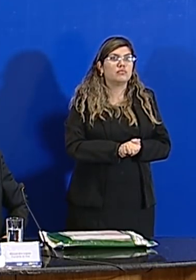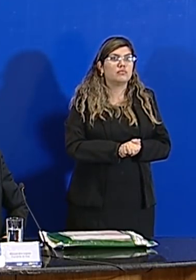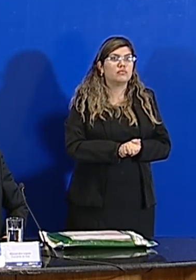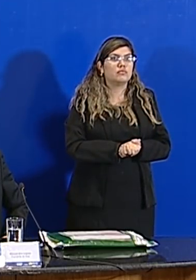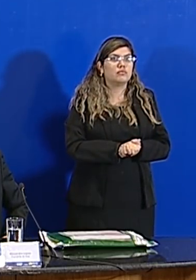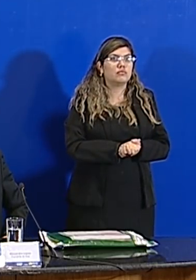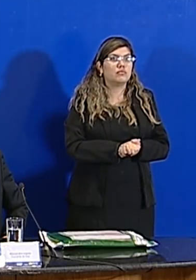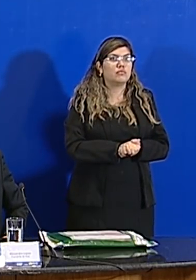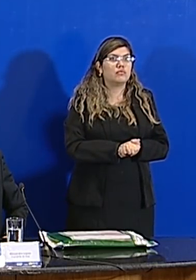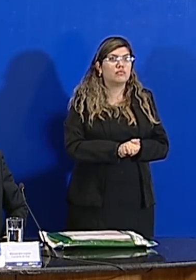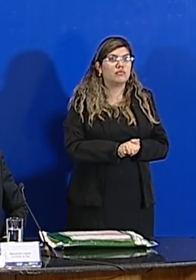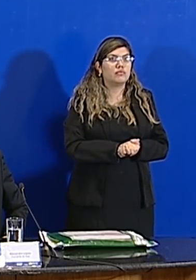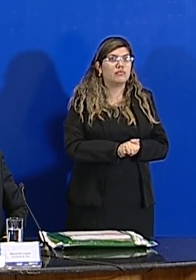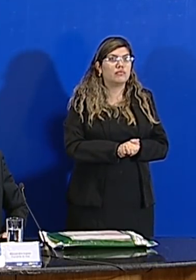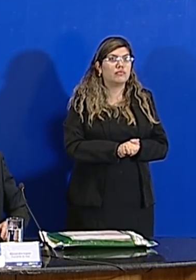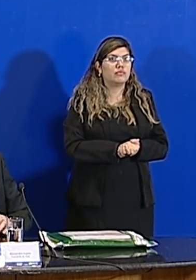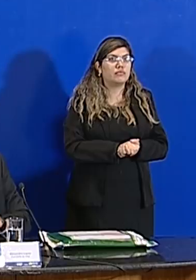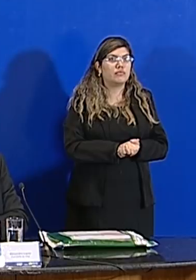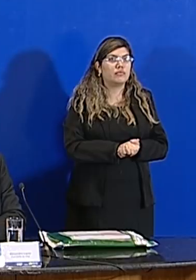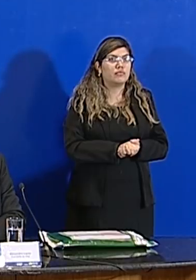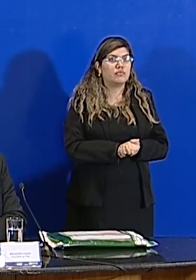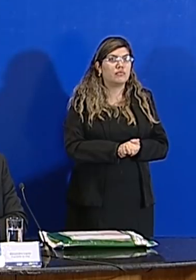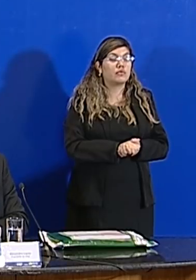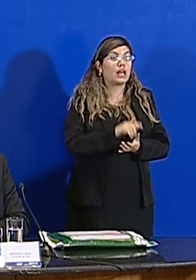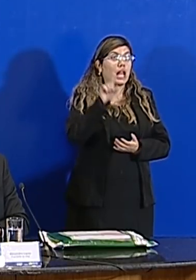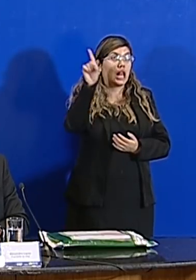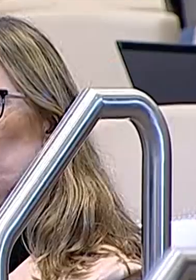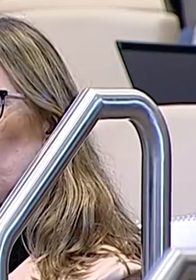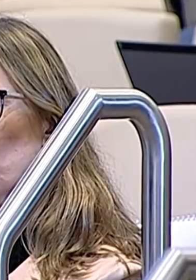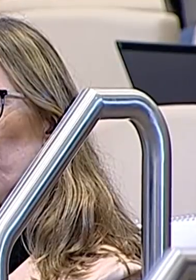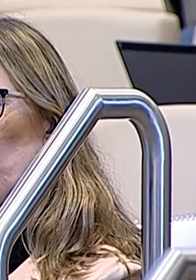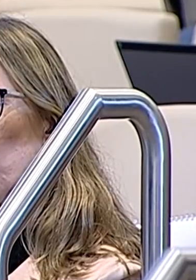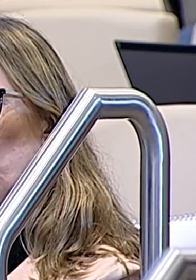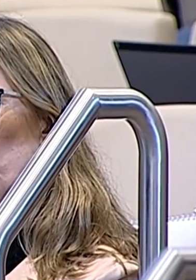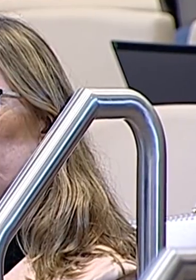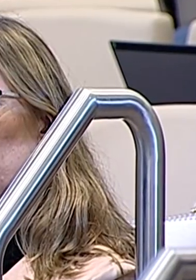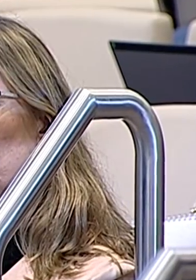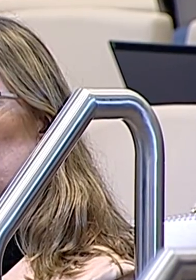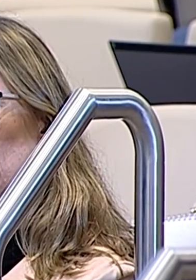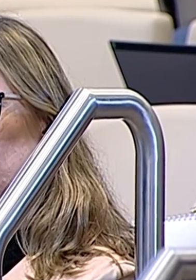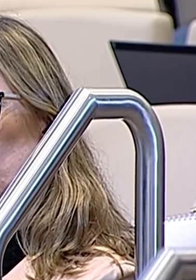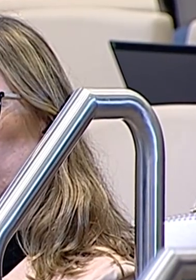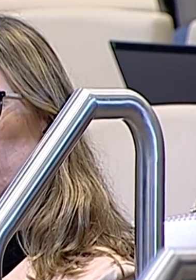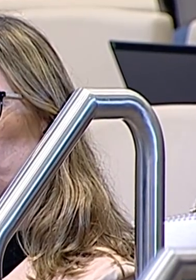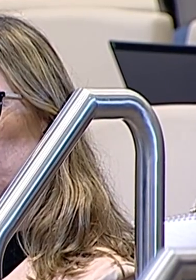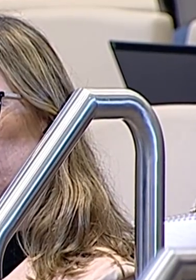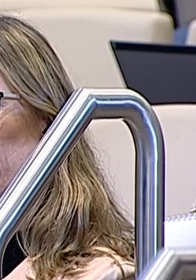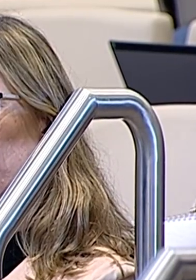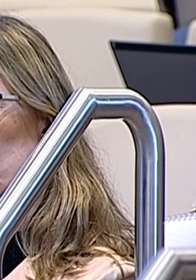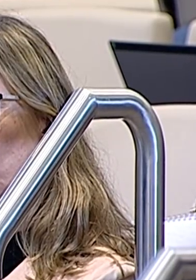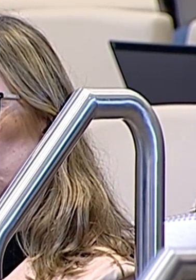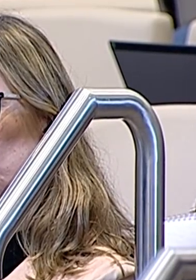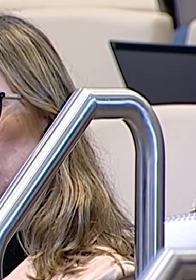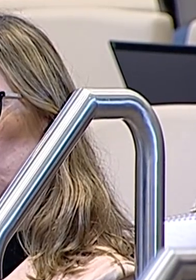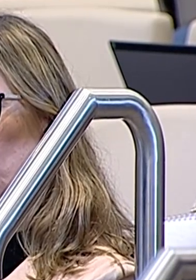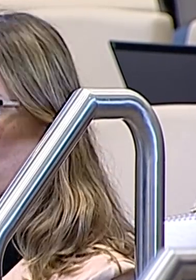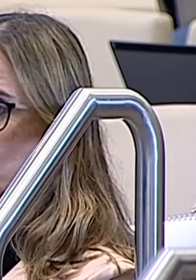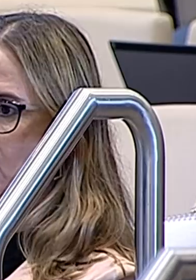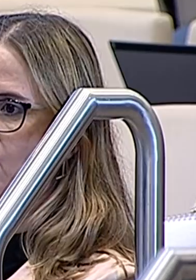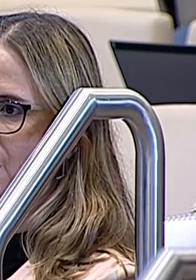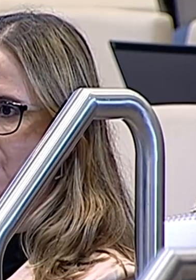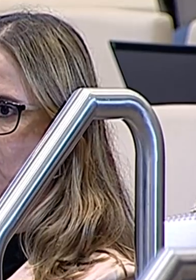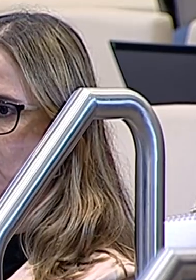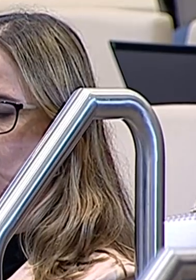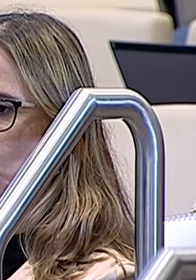Aqui o microfone. Lá em Goiânia, nesse episódio que o senhor falou que houve da troca de endereço, que